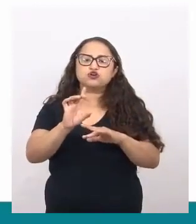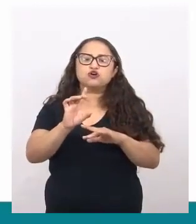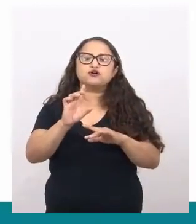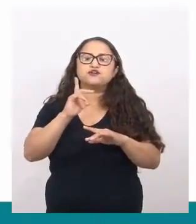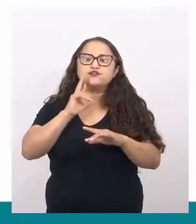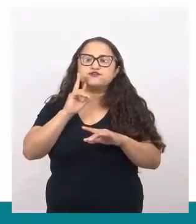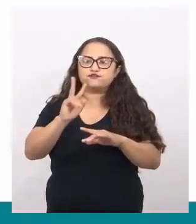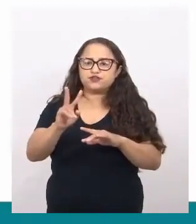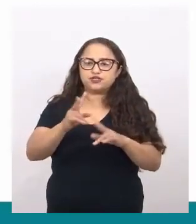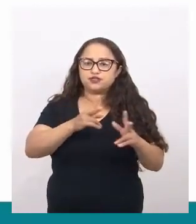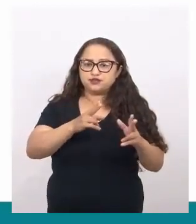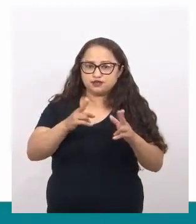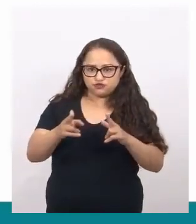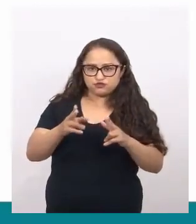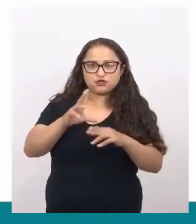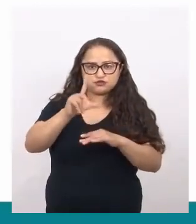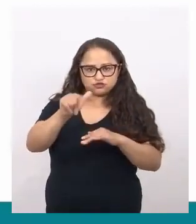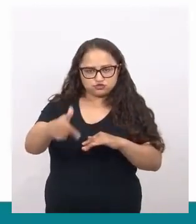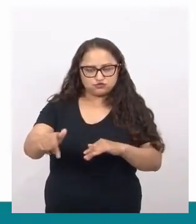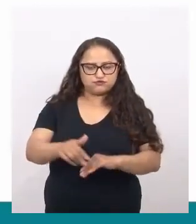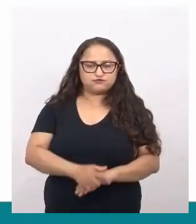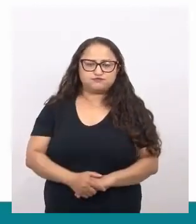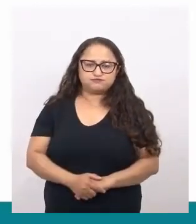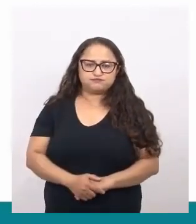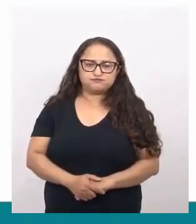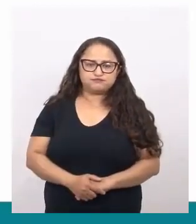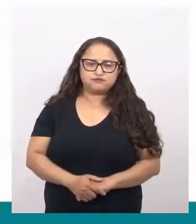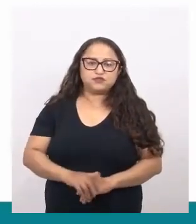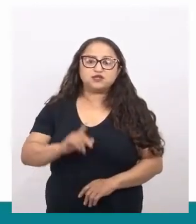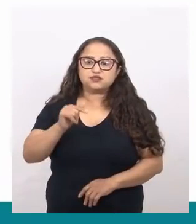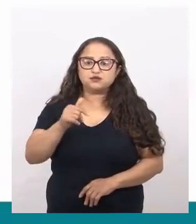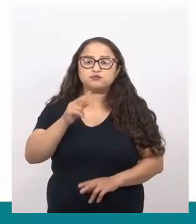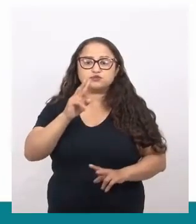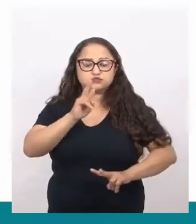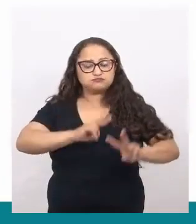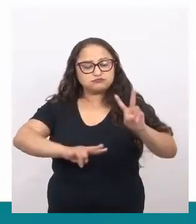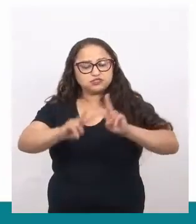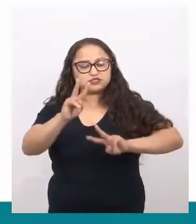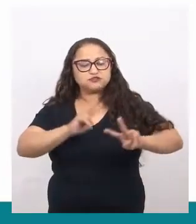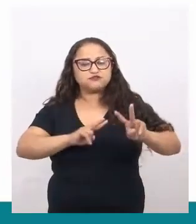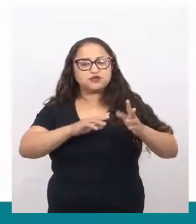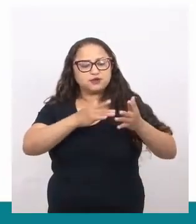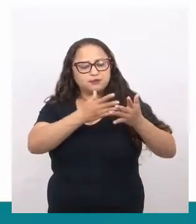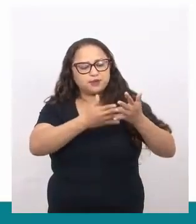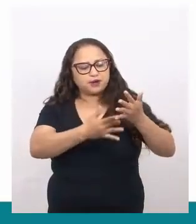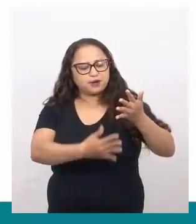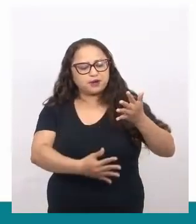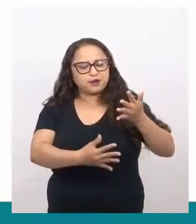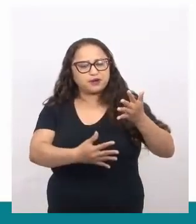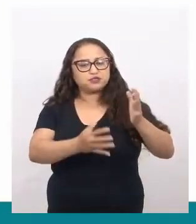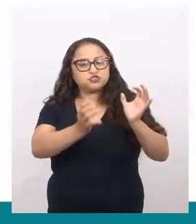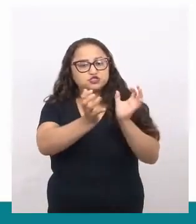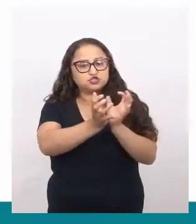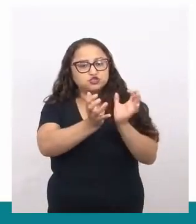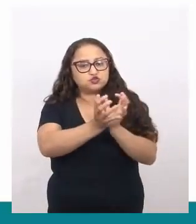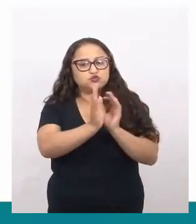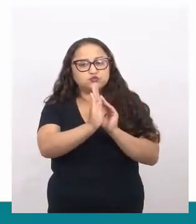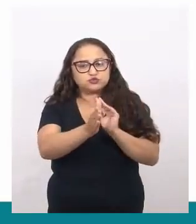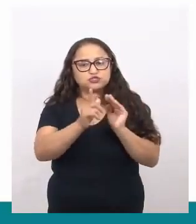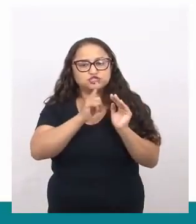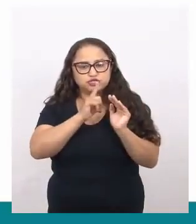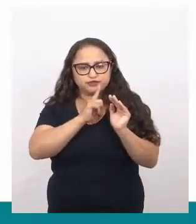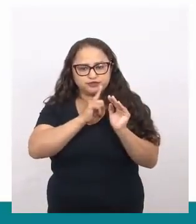manifestação. Pode passar. Aí ele vai verificar a lista de aulas de turmas que ele manifestou